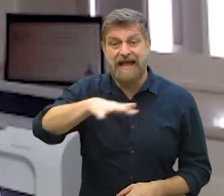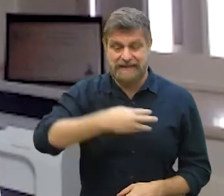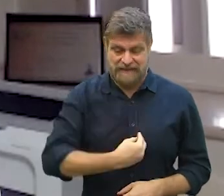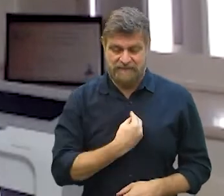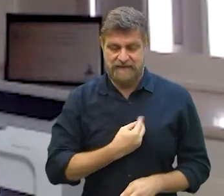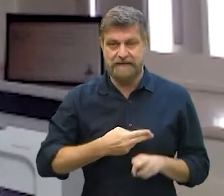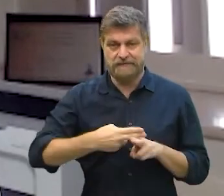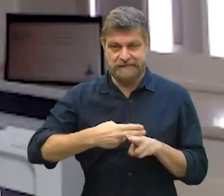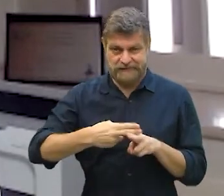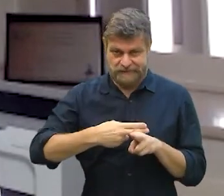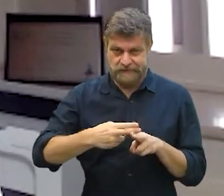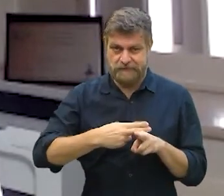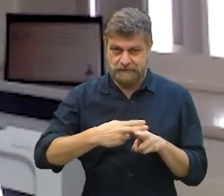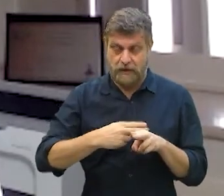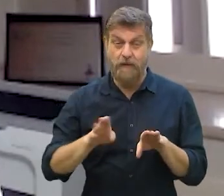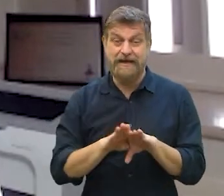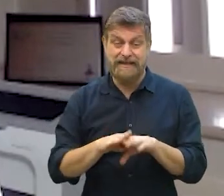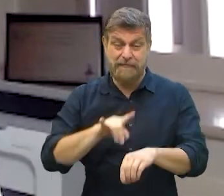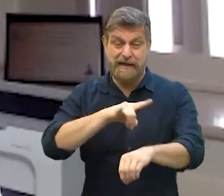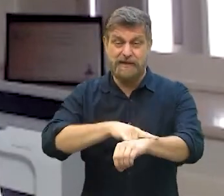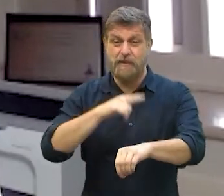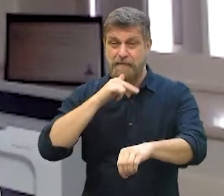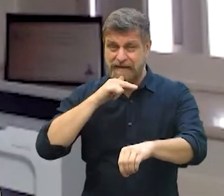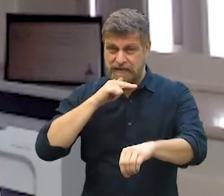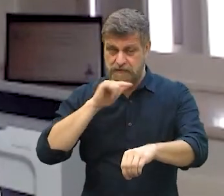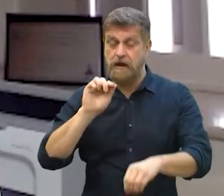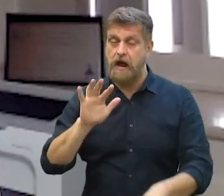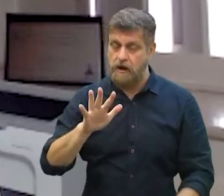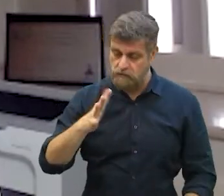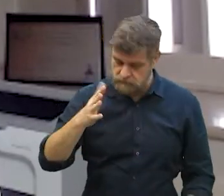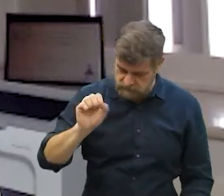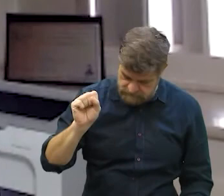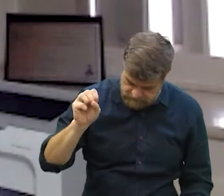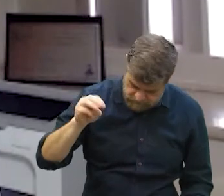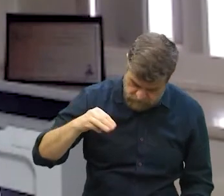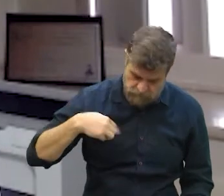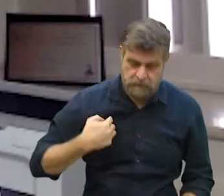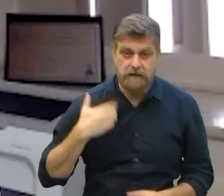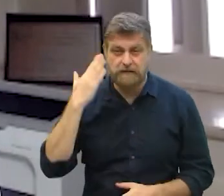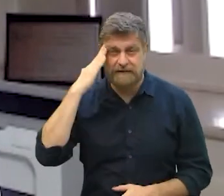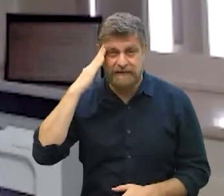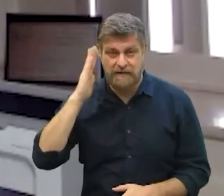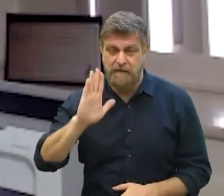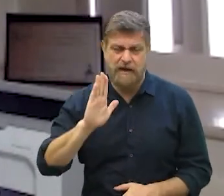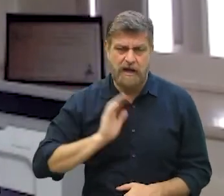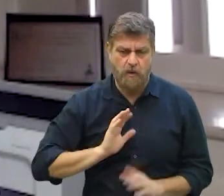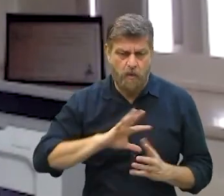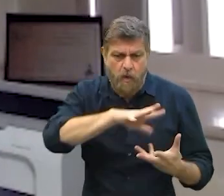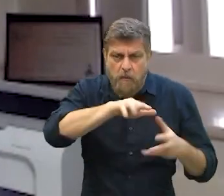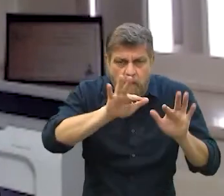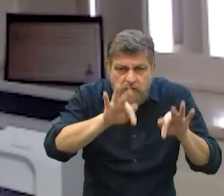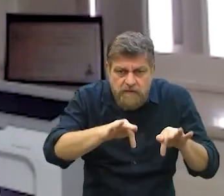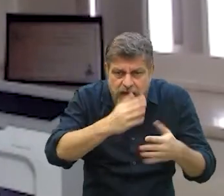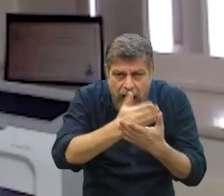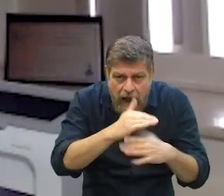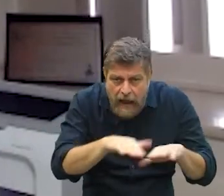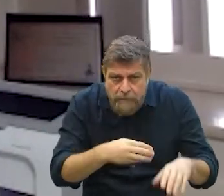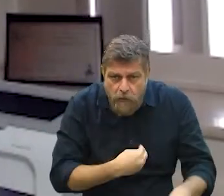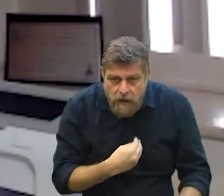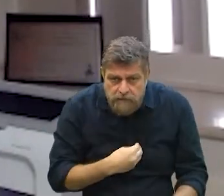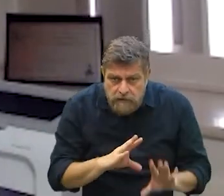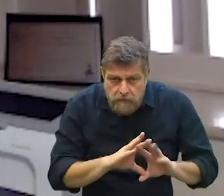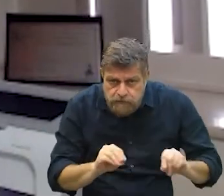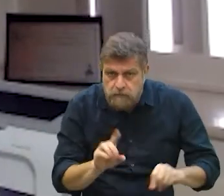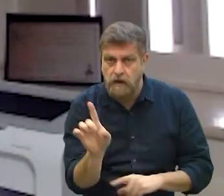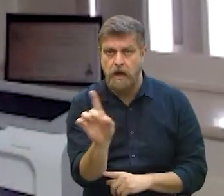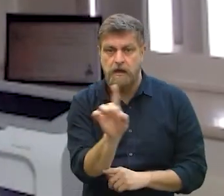na parte sexual e na parte urinária. E tem mesmo, né, nós sabemos disso. Mas não é o fim do mundo, não. Todos esses pacientes podem